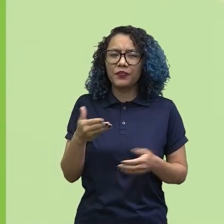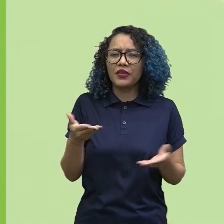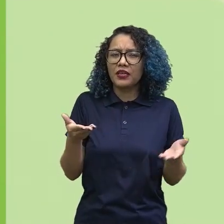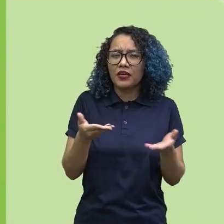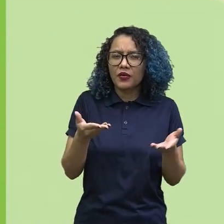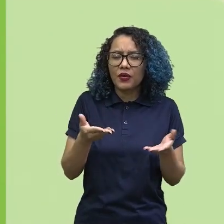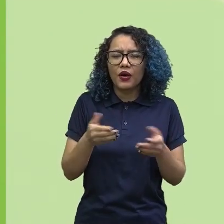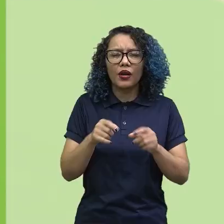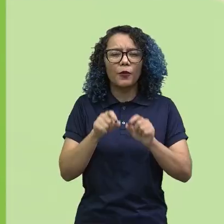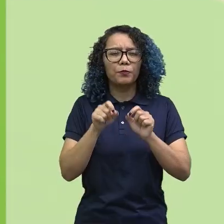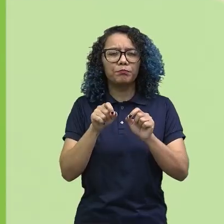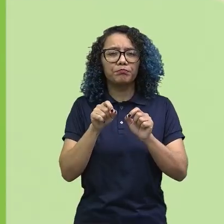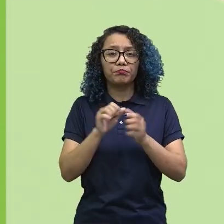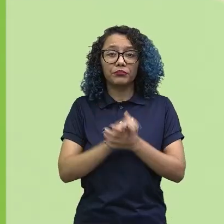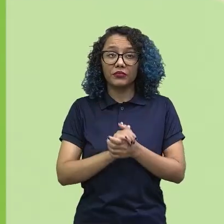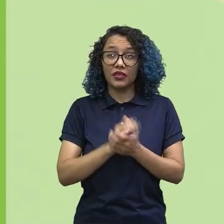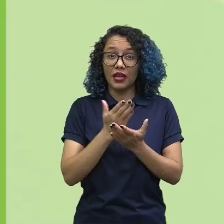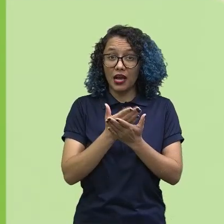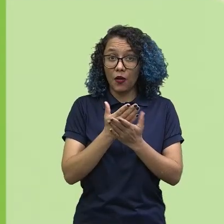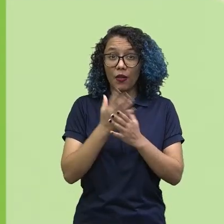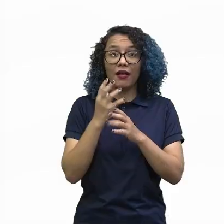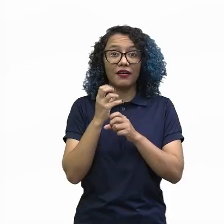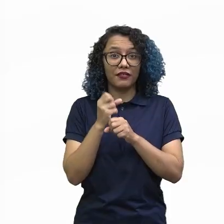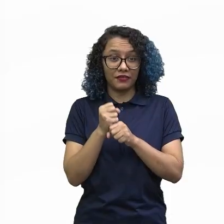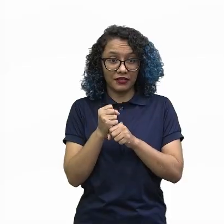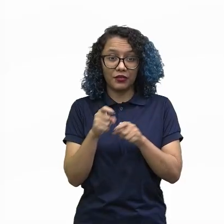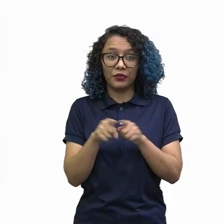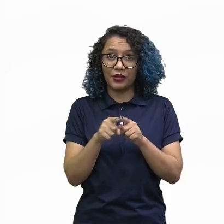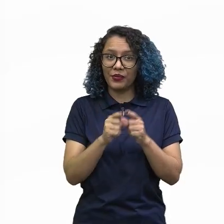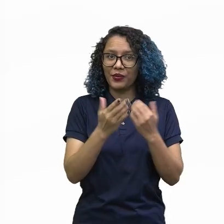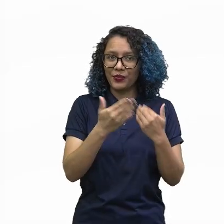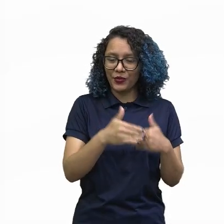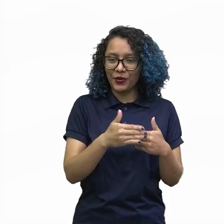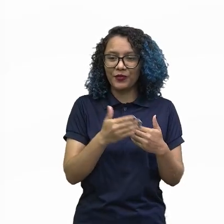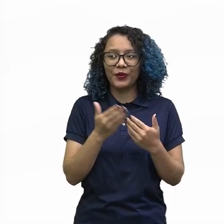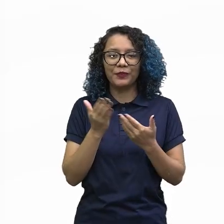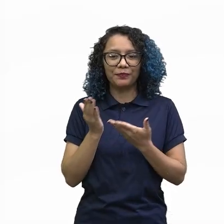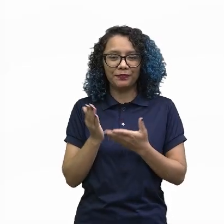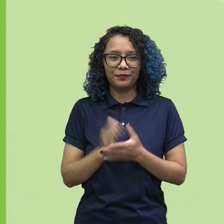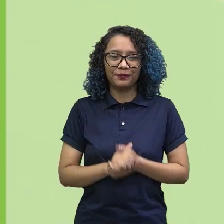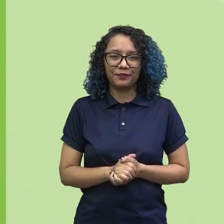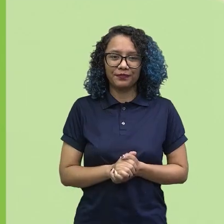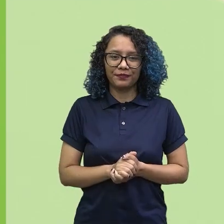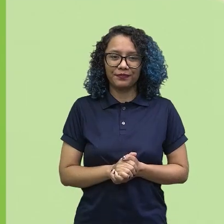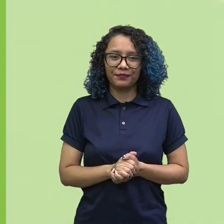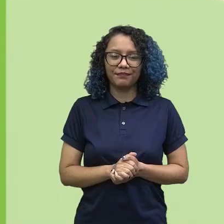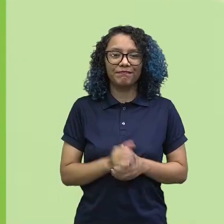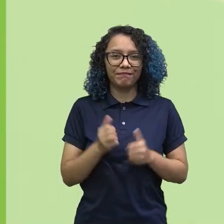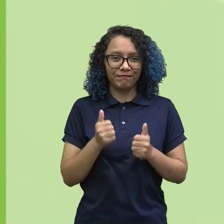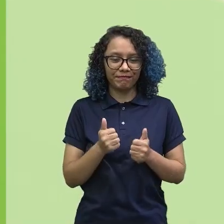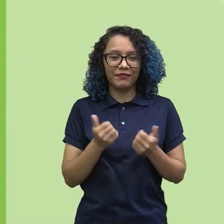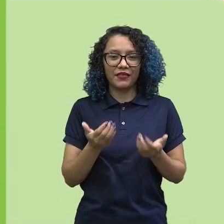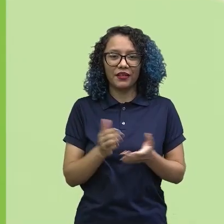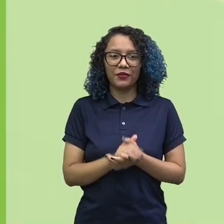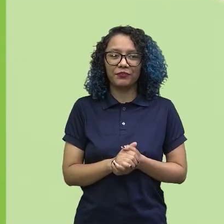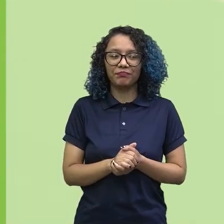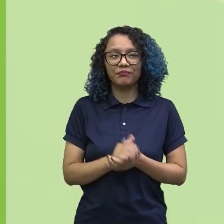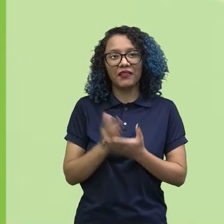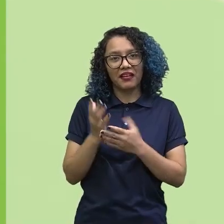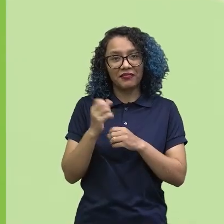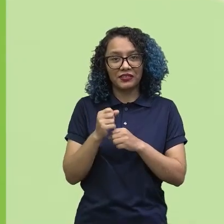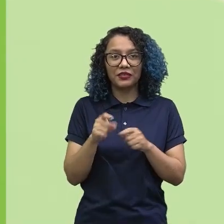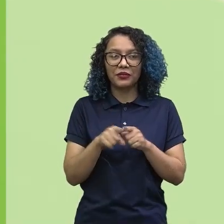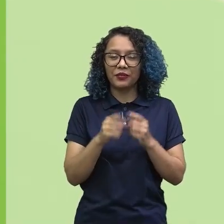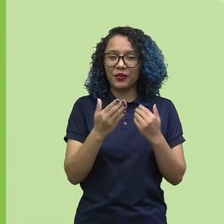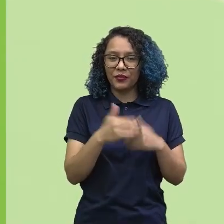nós teremos, então, a nossa aula de revisão e avaliação. Veja só, então nós temos aí revisão